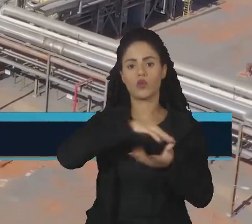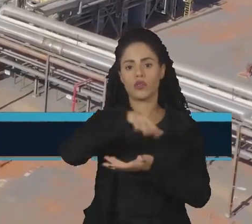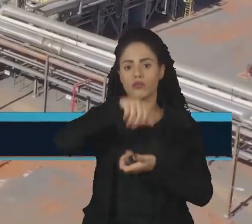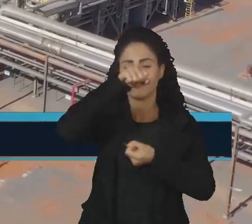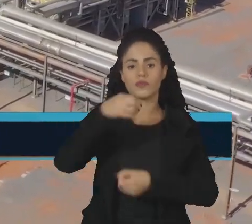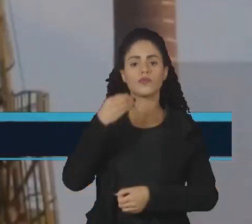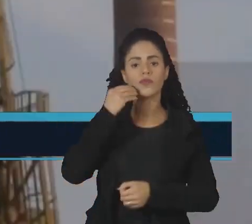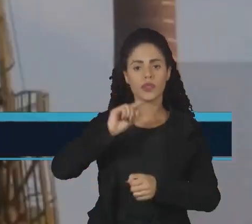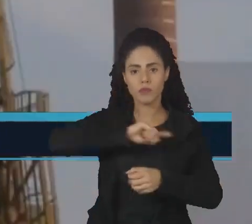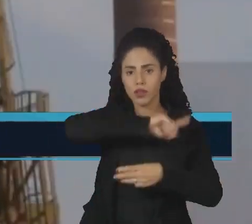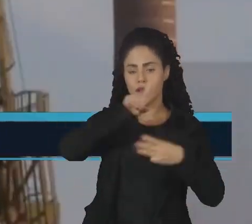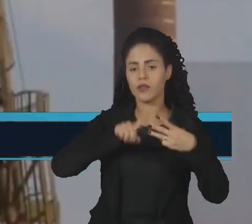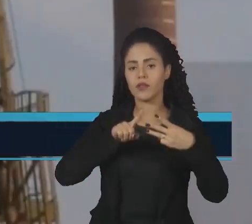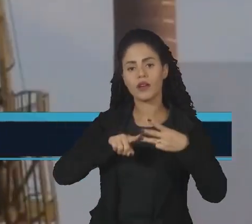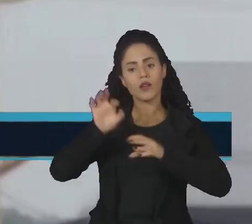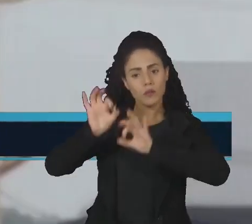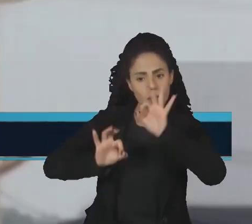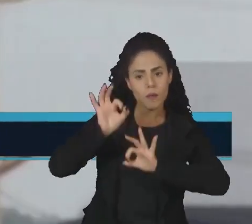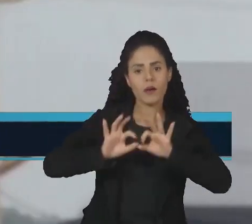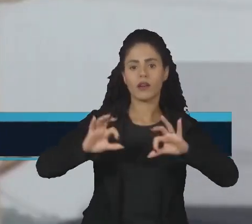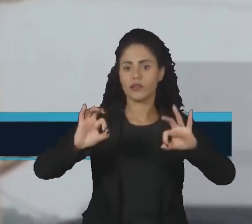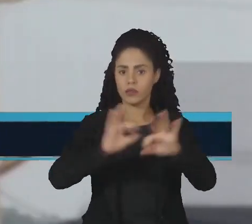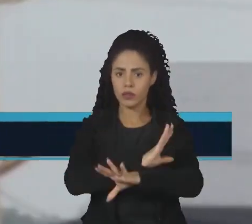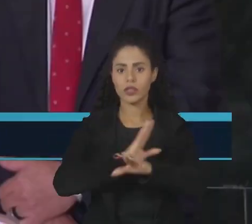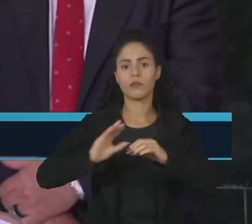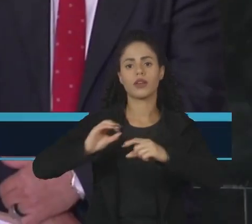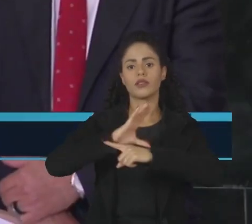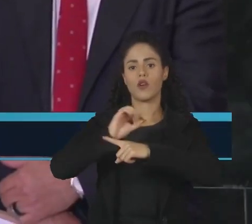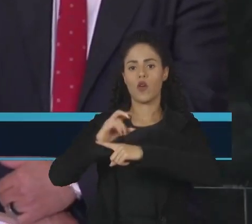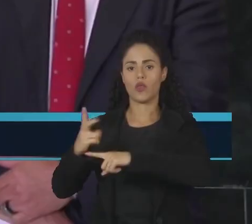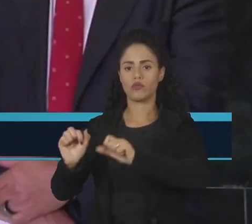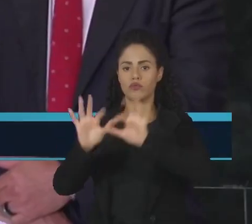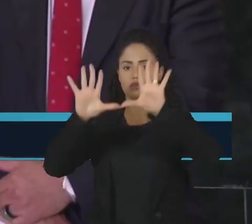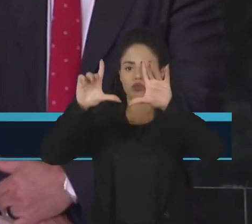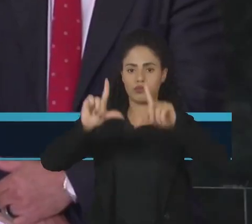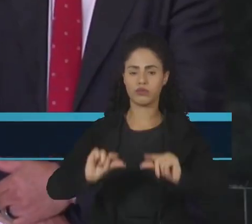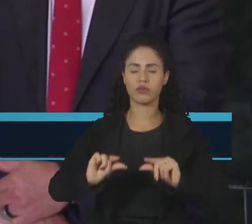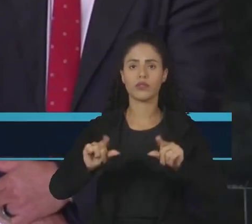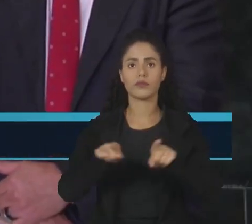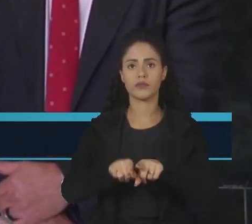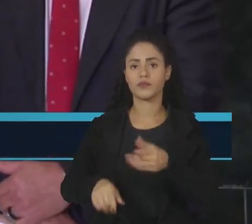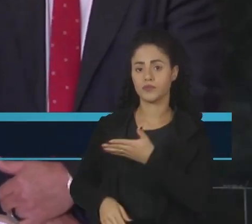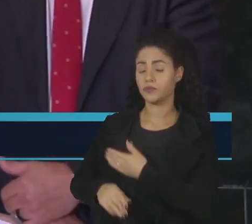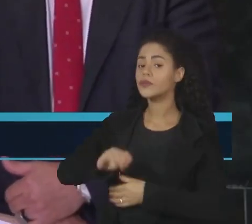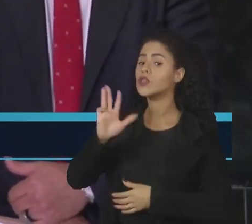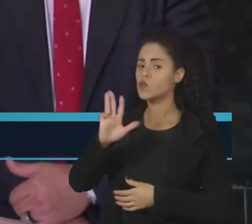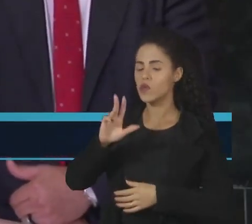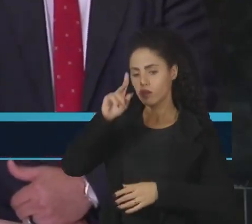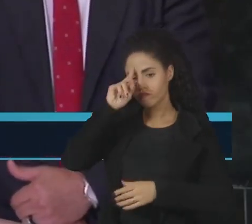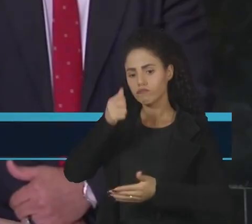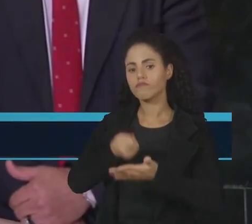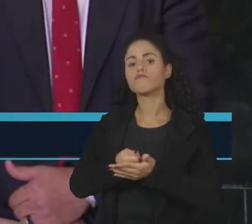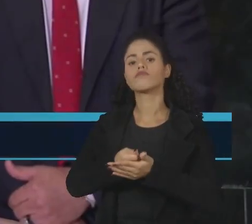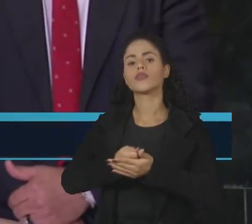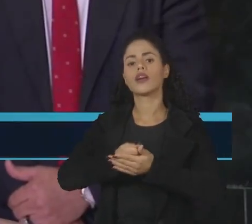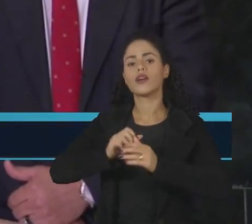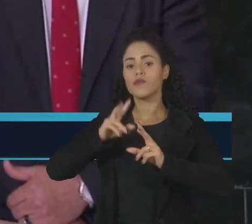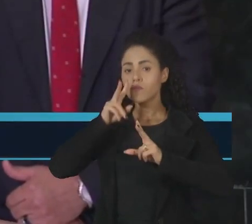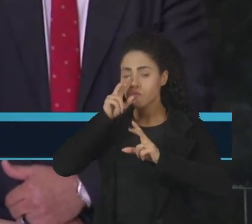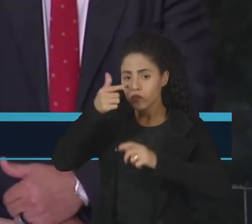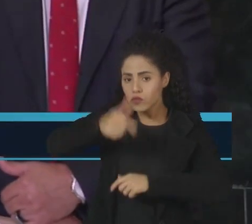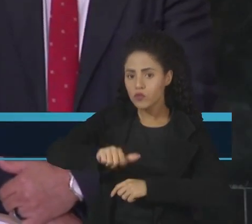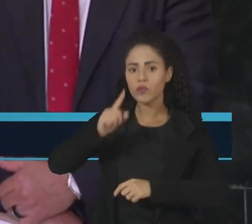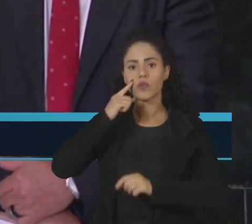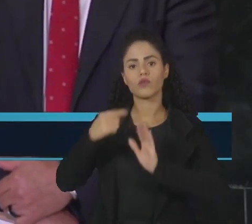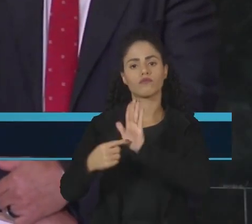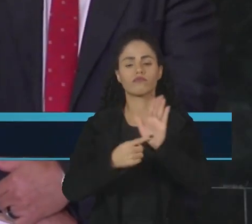e, por fim, o que regulamenta o mercado de carbono. O presidente Lula reforçou que não só a coordenação